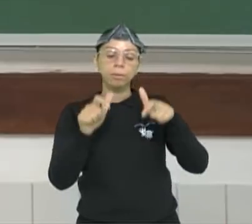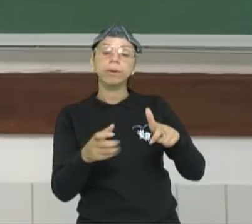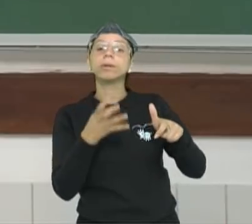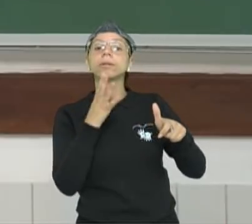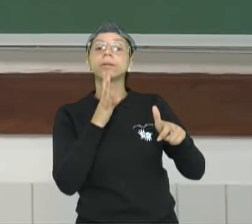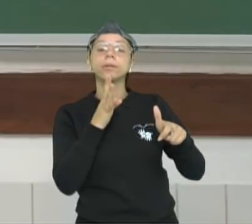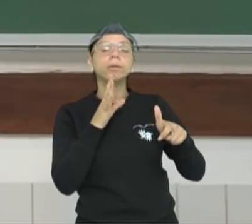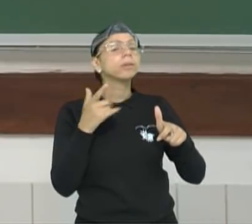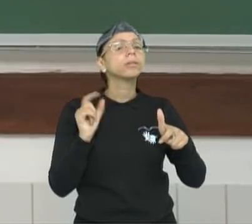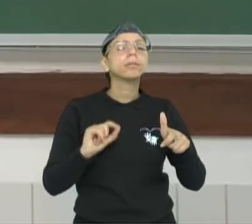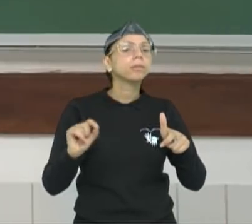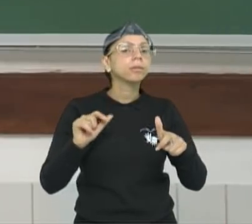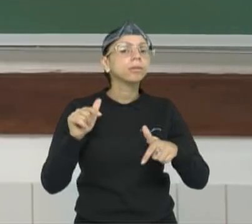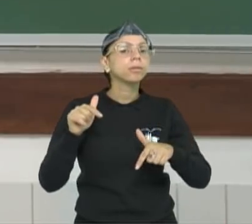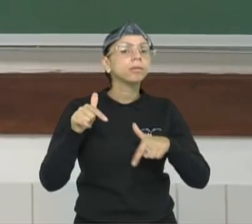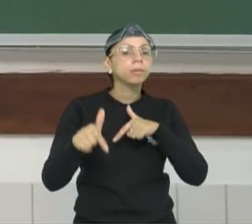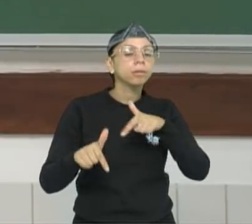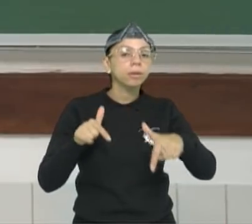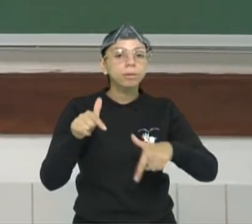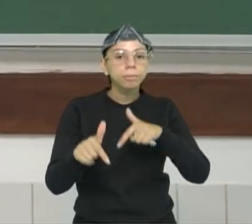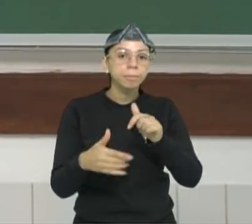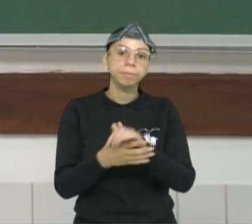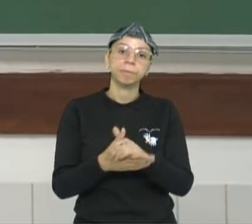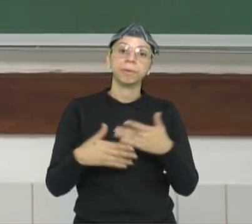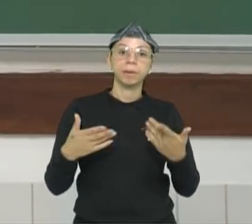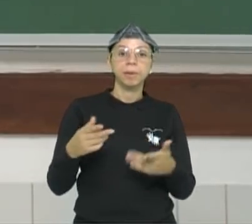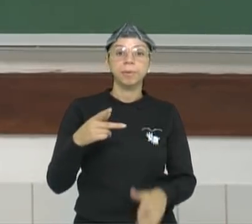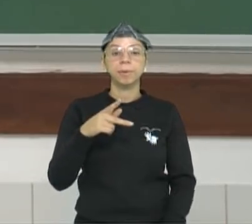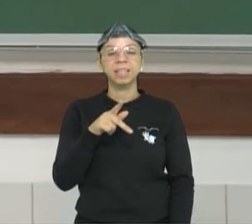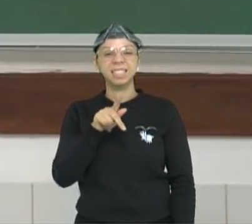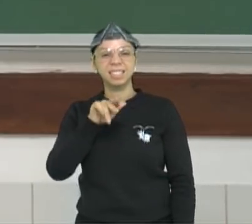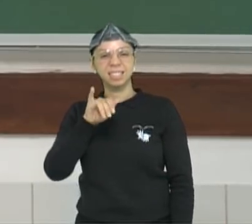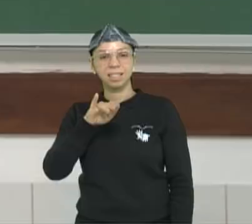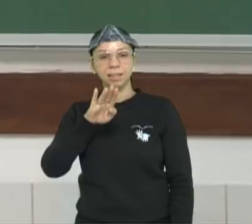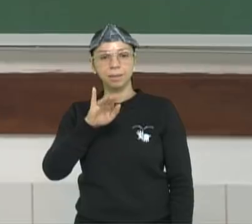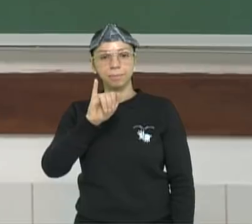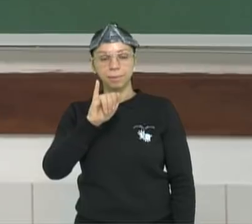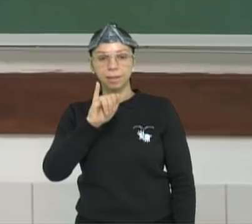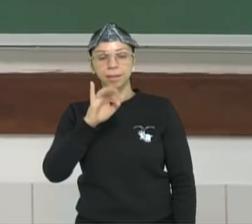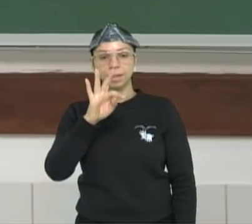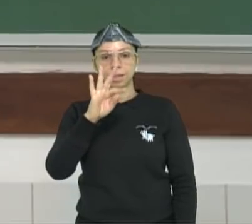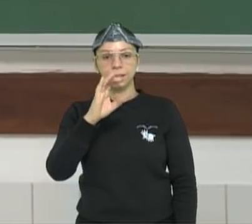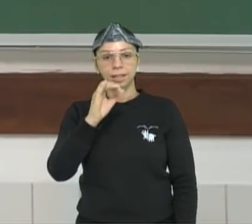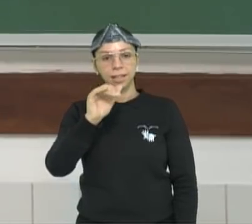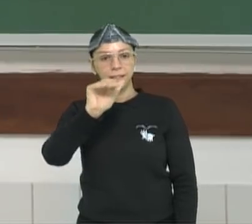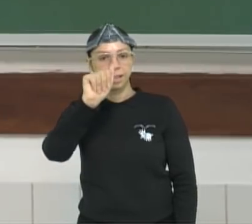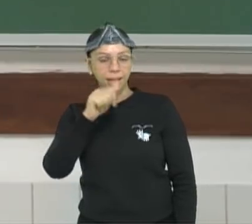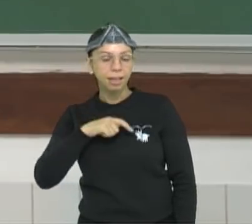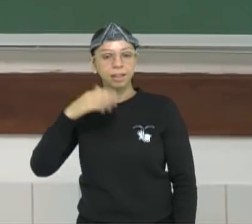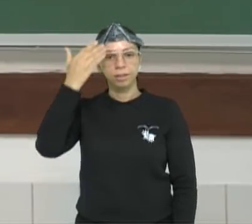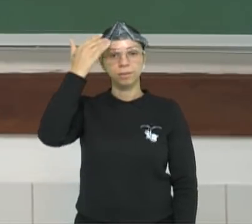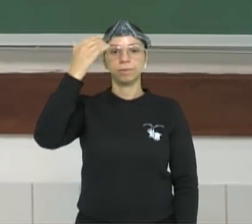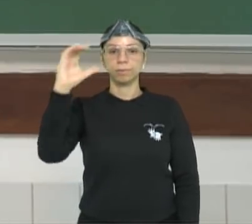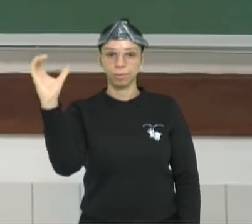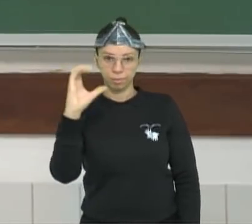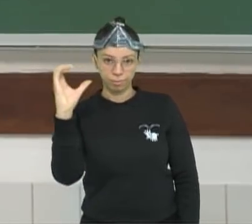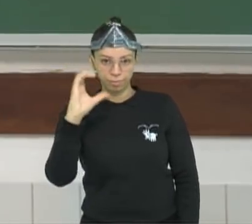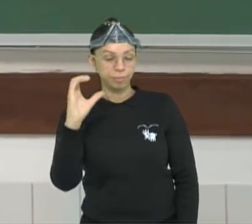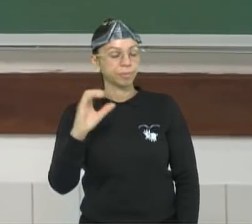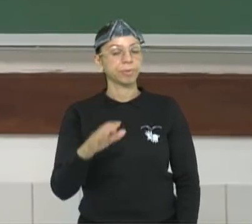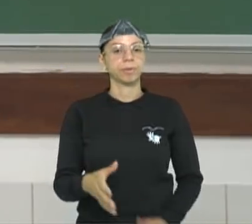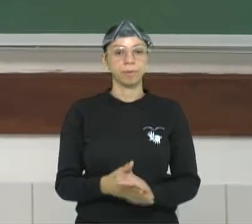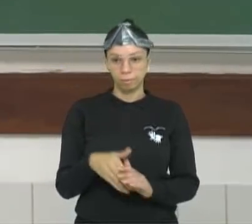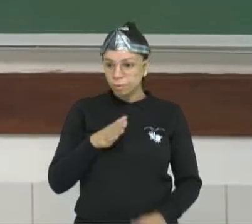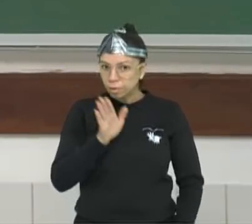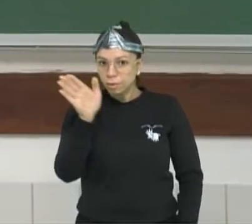Onde que ele trabalhou? Na Gibiteca de Curitiba. Você já foi na Gibiteca de Curitiba? Um lugar muito legal para conhecer, para passear.